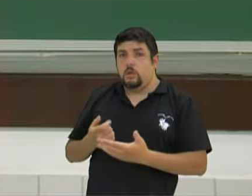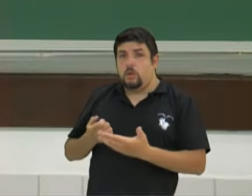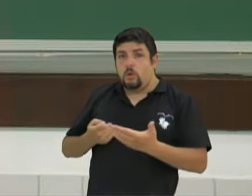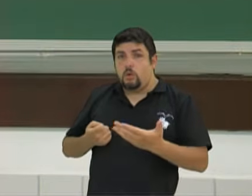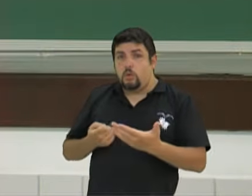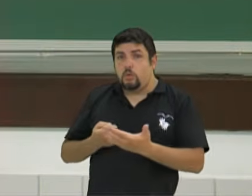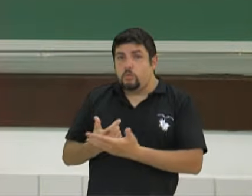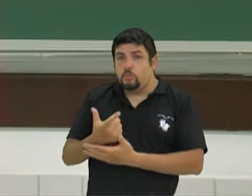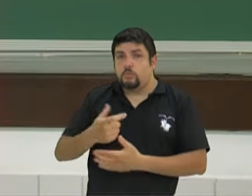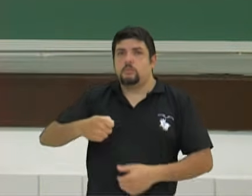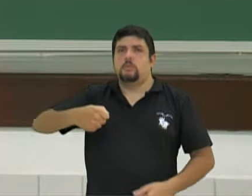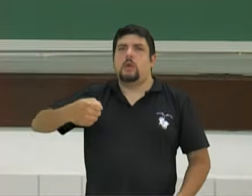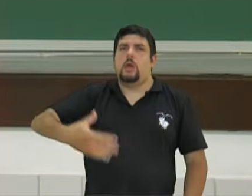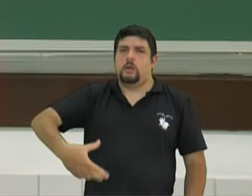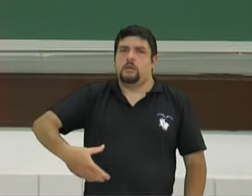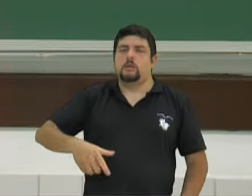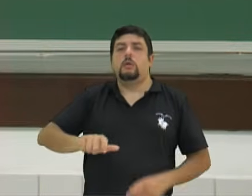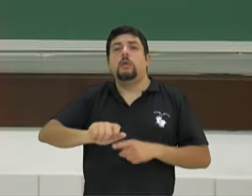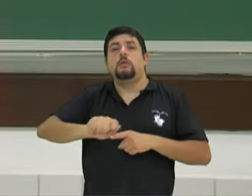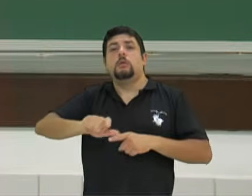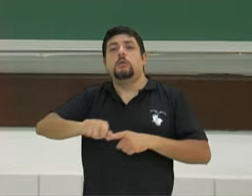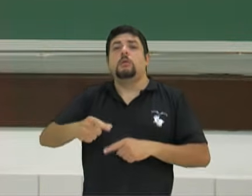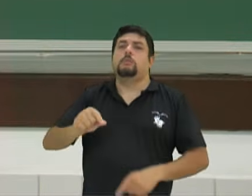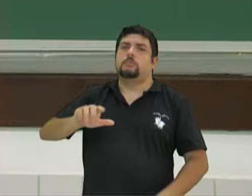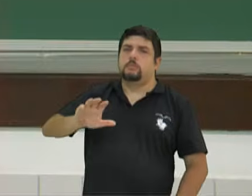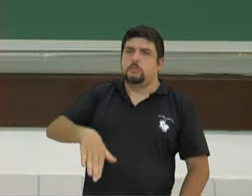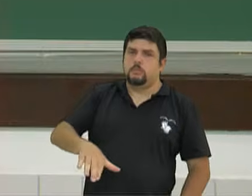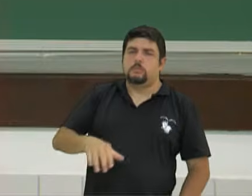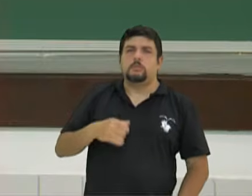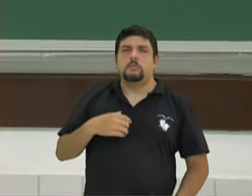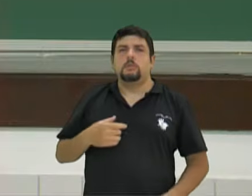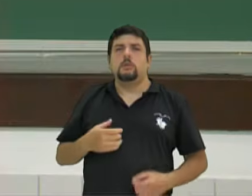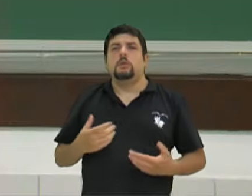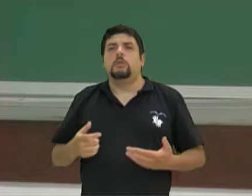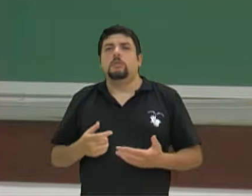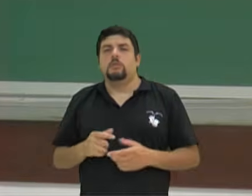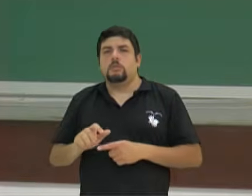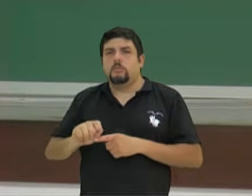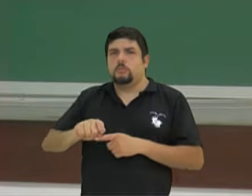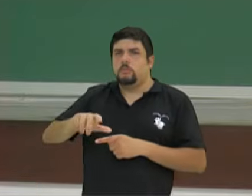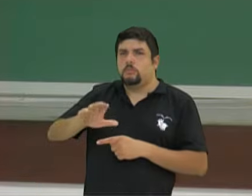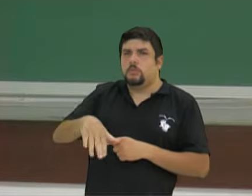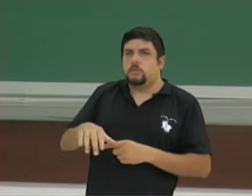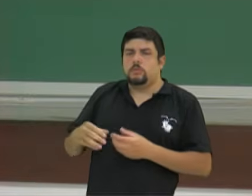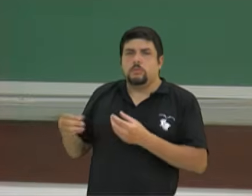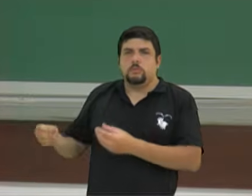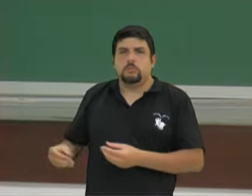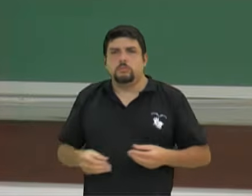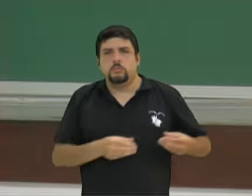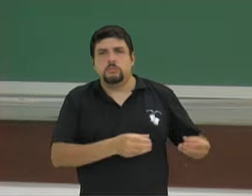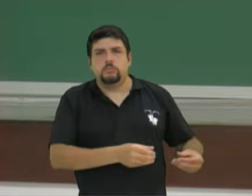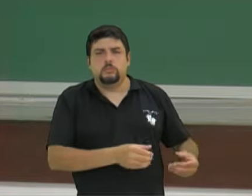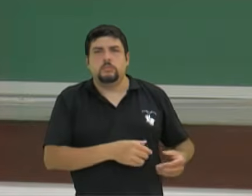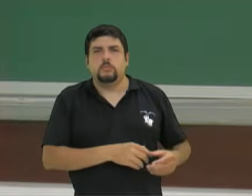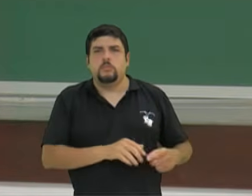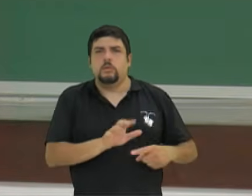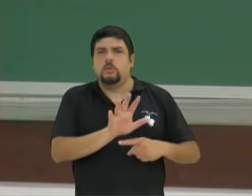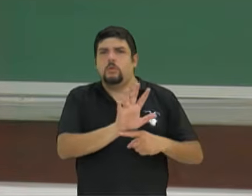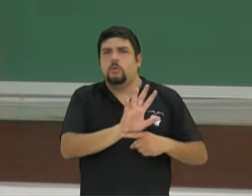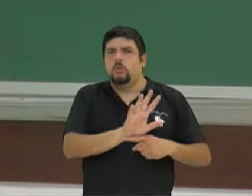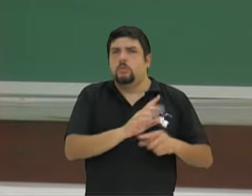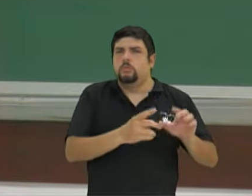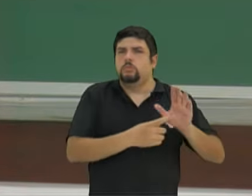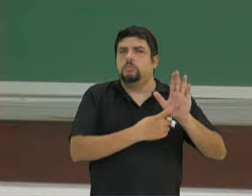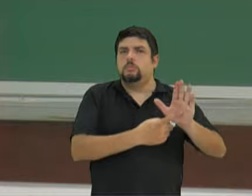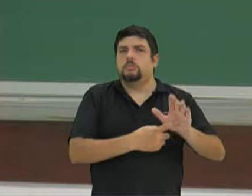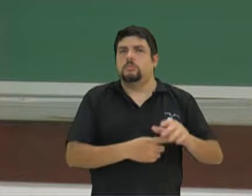alugar. Né? Ele podia, com aquele dinheiro que ele comprava, ele passou a alugar, ele podia alugar mais filmes. Consequentemente, o